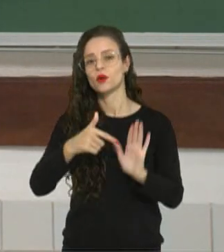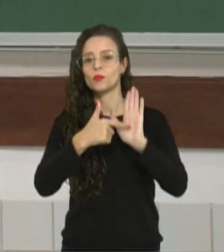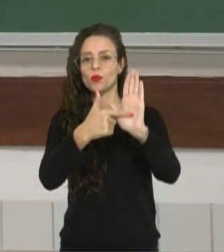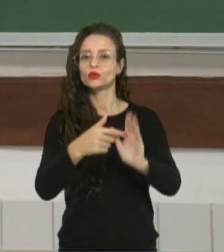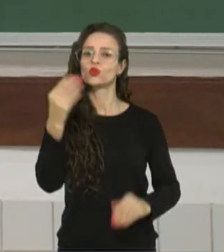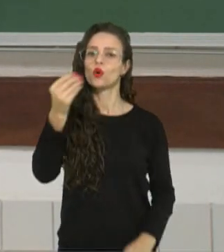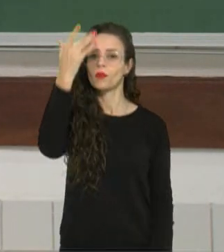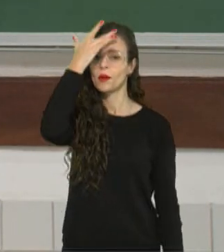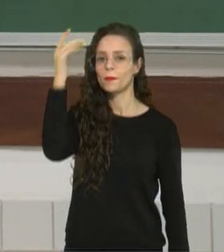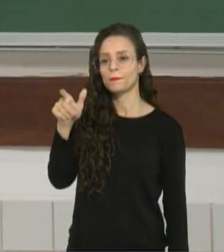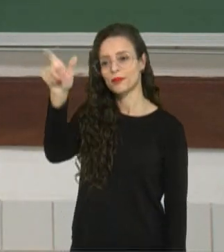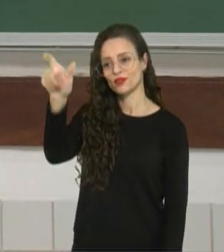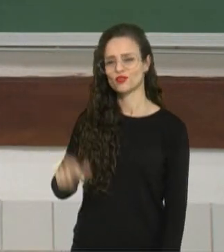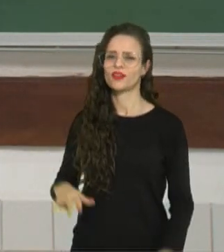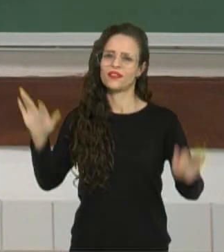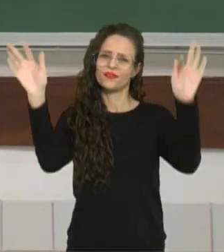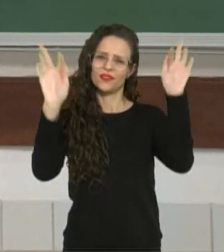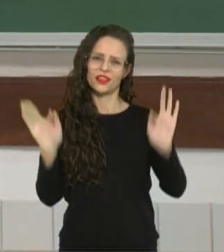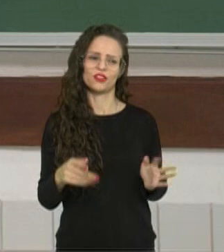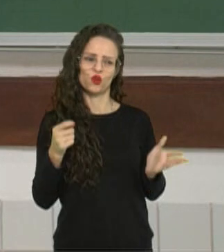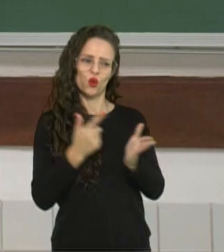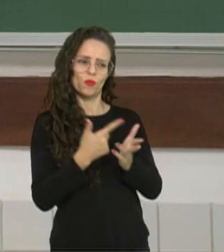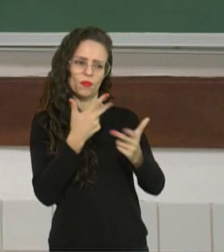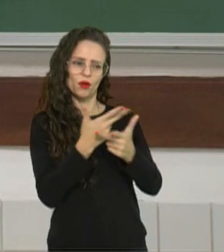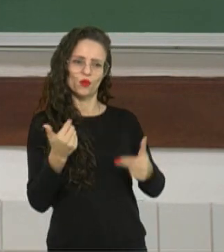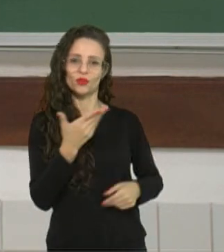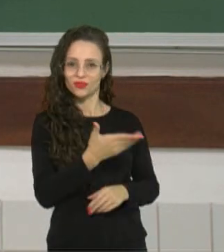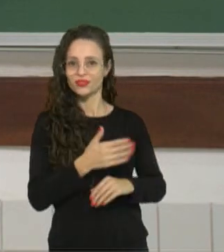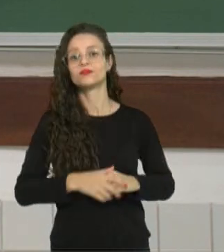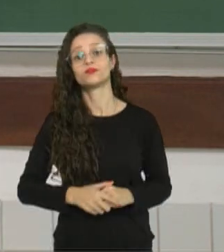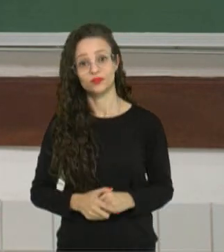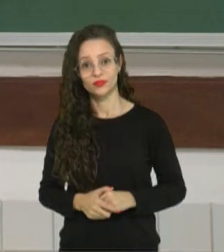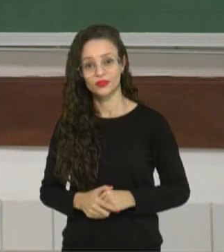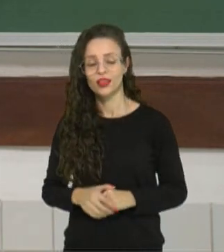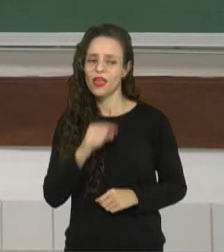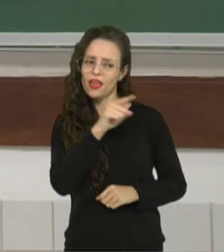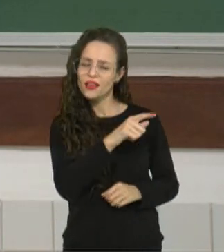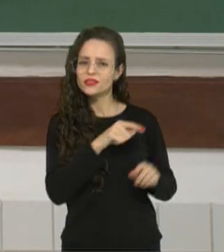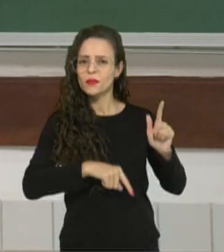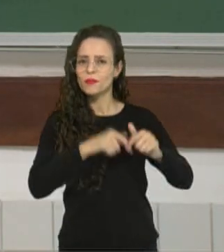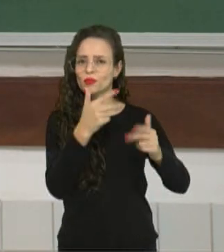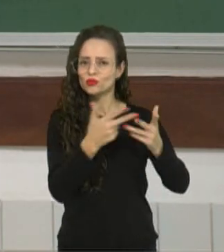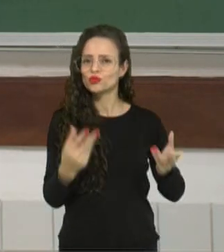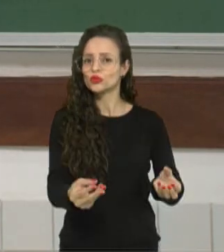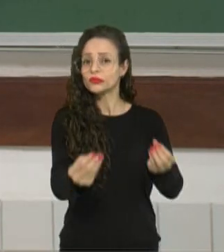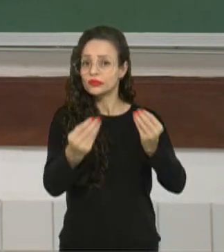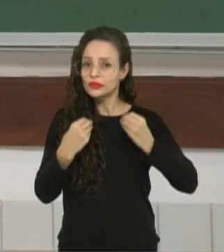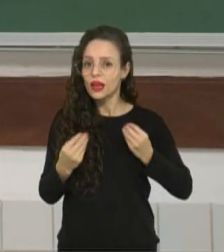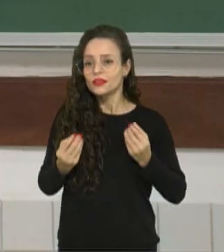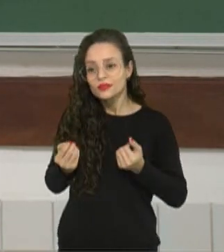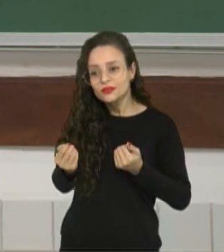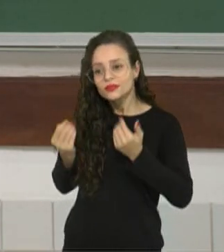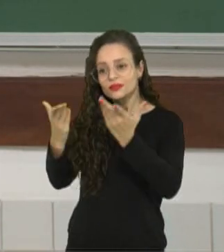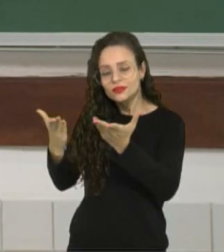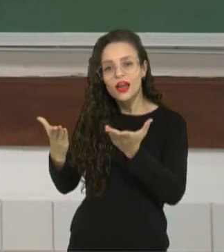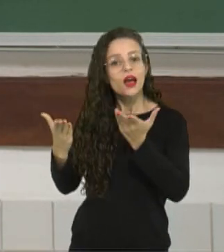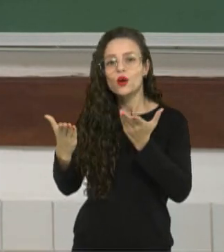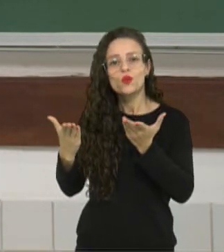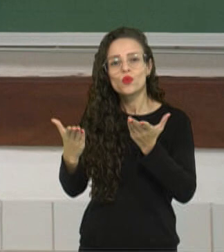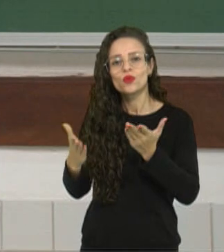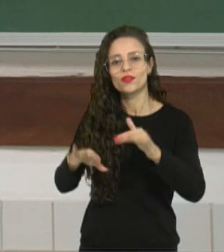como as pessoas são felizes ao consumir determinado produto. Como se aquele produto fosse capaz de produzir, por si